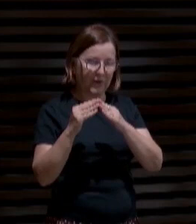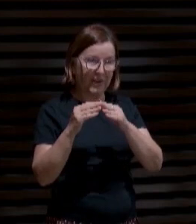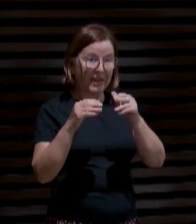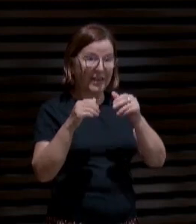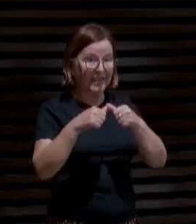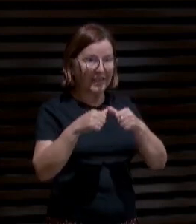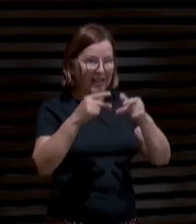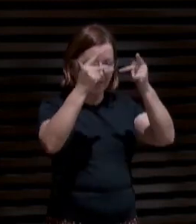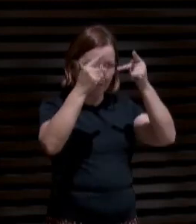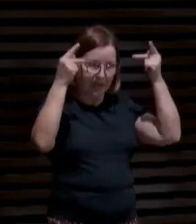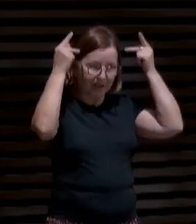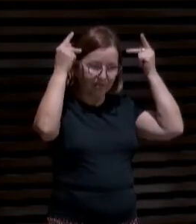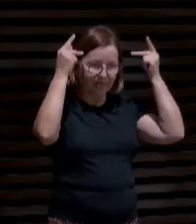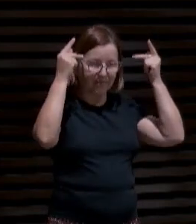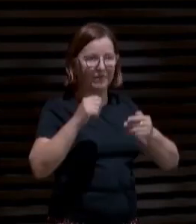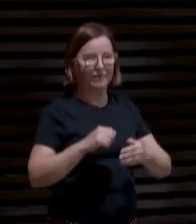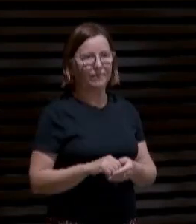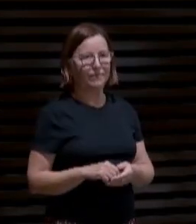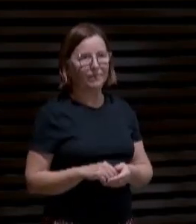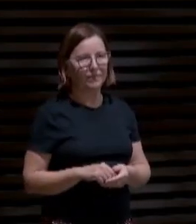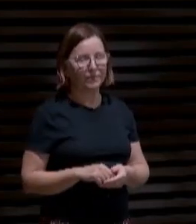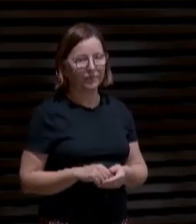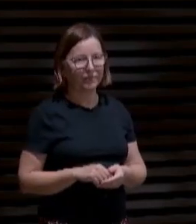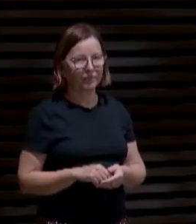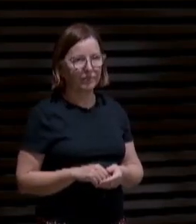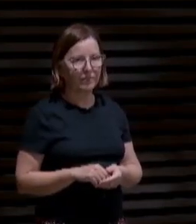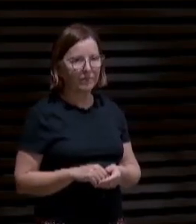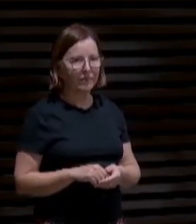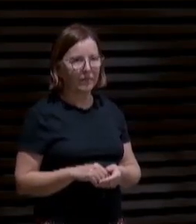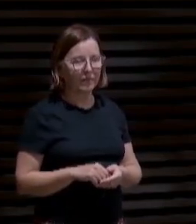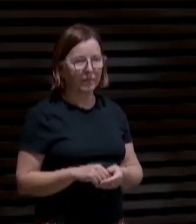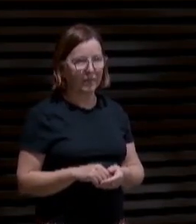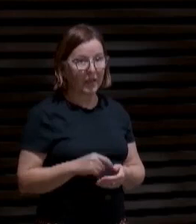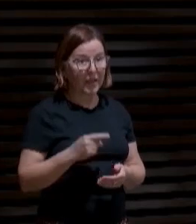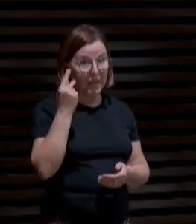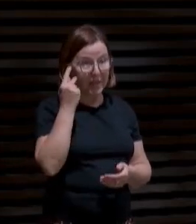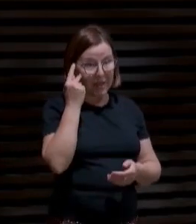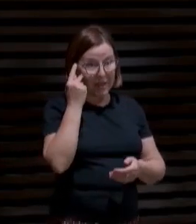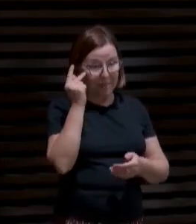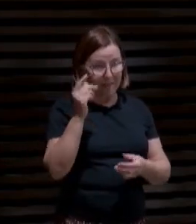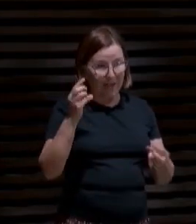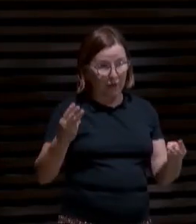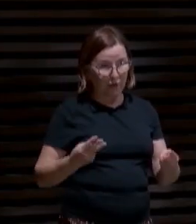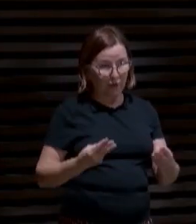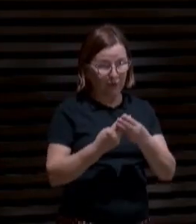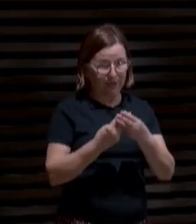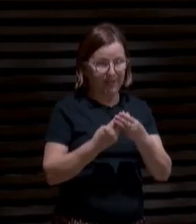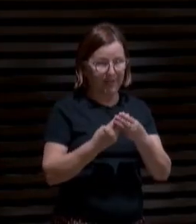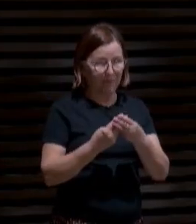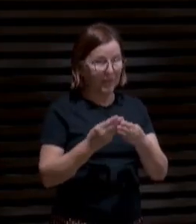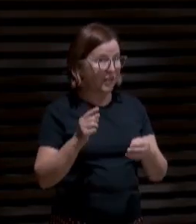Pilatos. E para não se contaminarem, mas poderem comer a Páscoa, mas a Páscoa não foi um dia